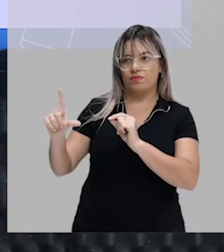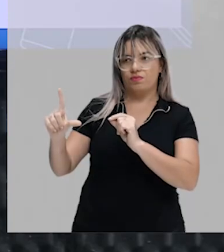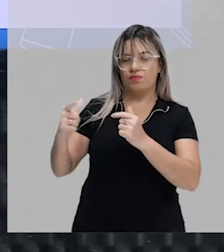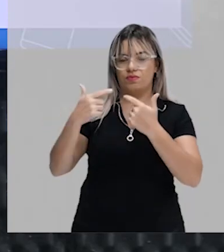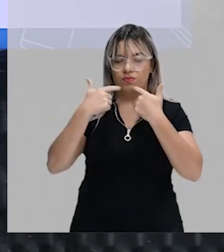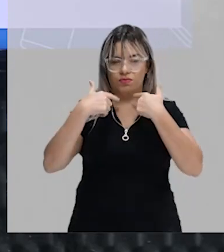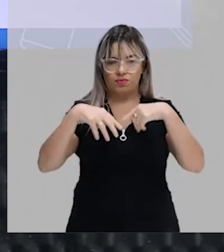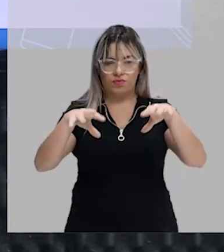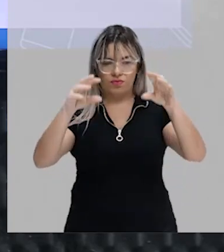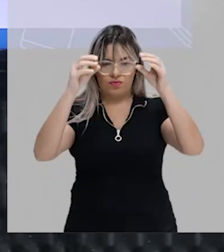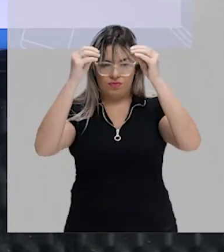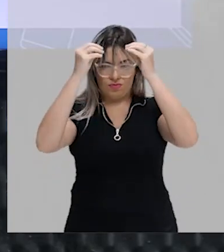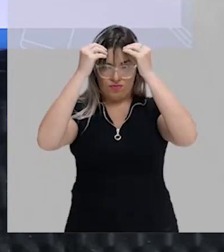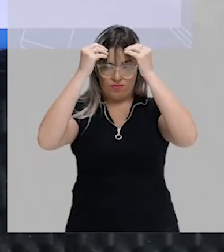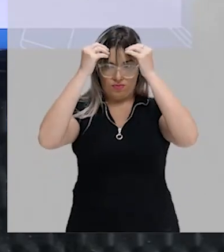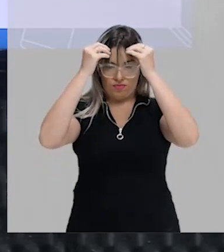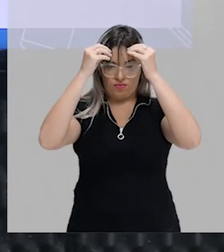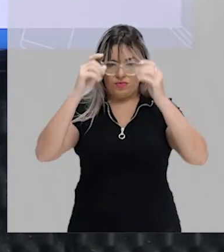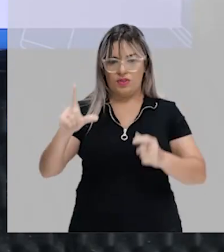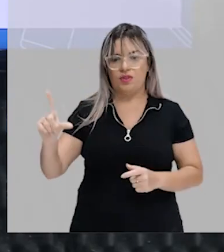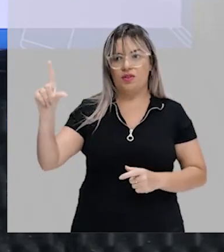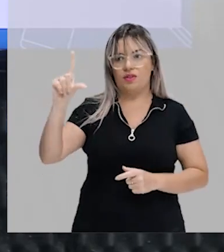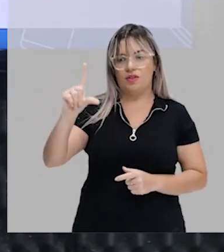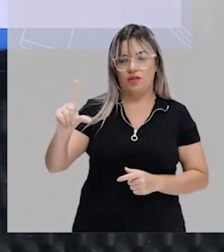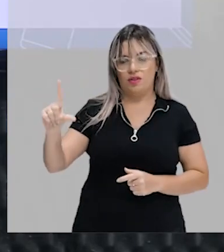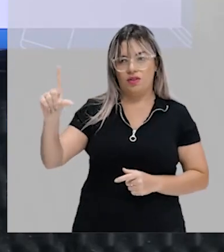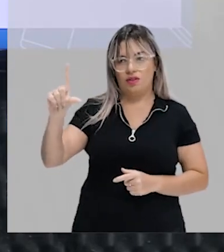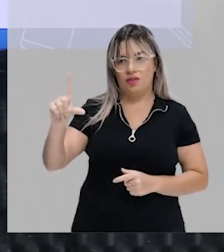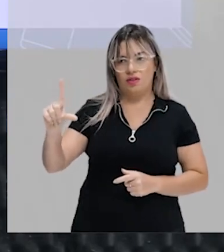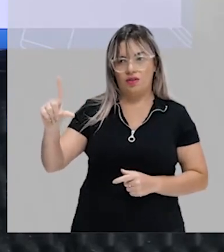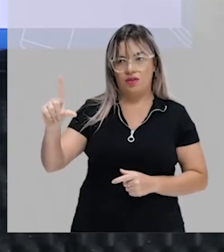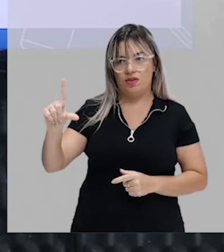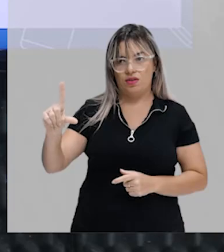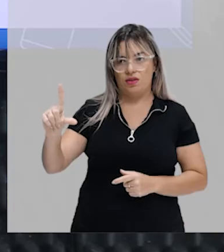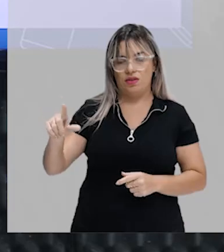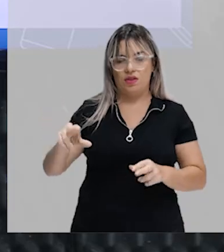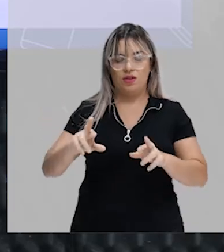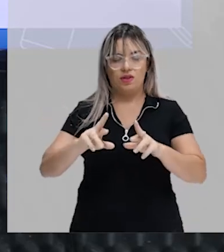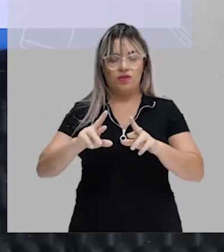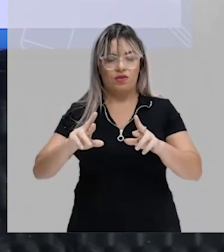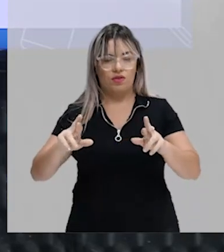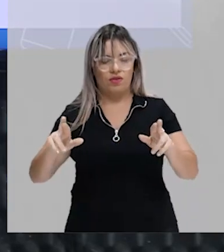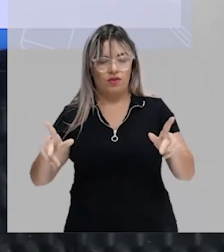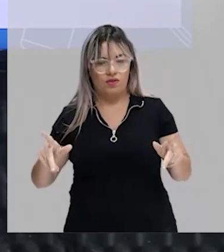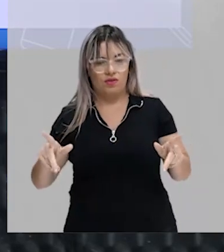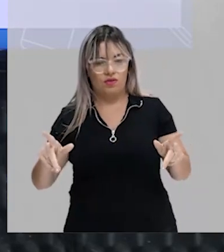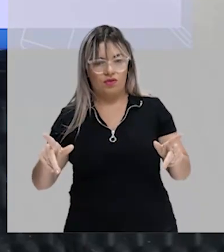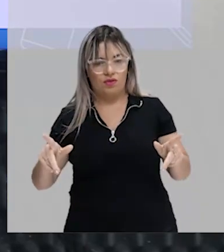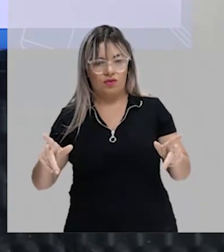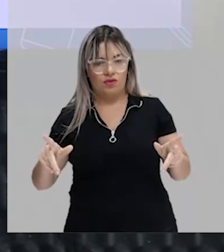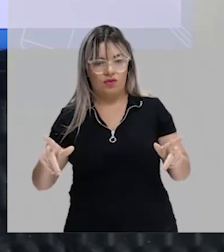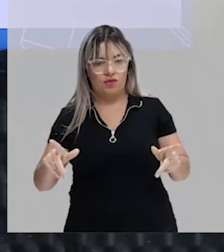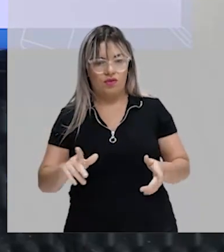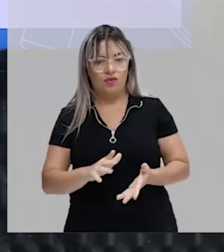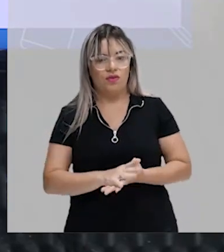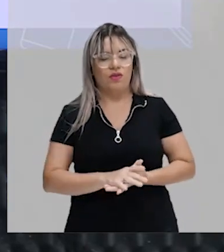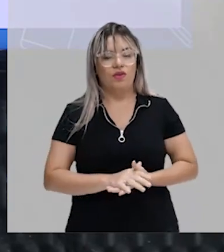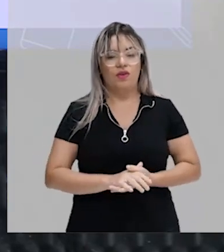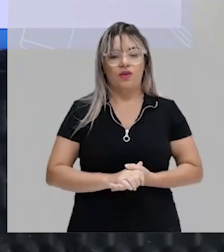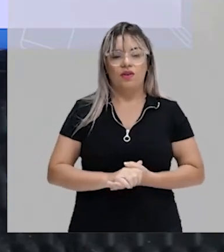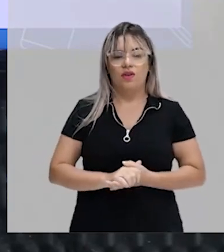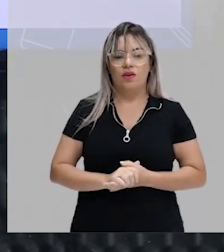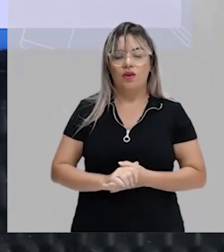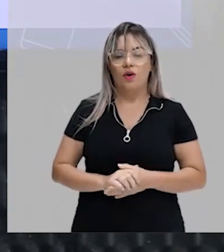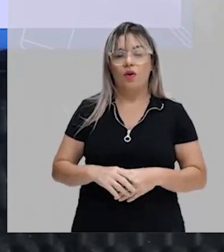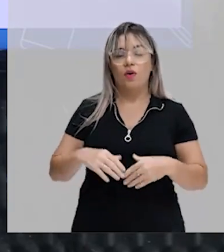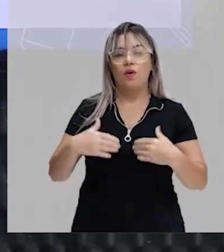Linguagem literária, gente, é uma coisa. Linguagem literal é outra coisa. Vamos ver isso aqui. O que é a